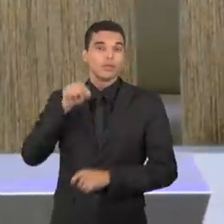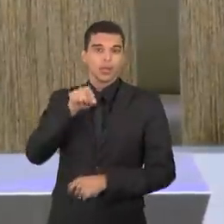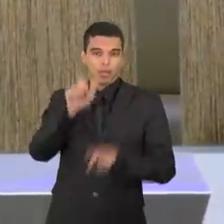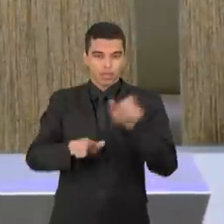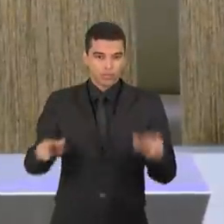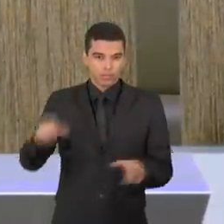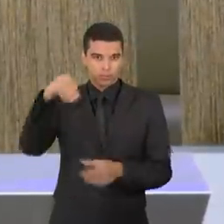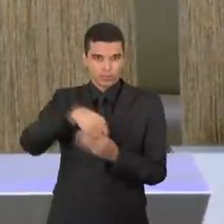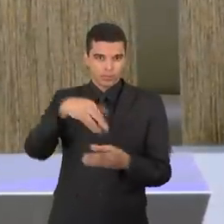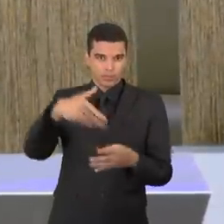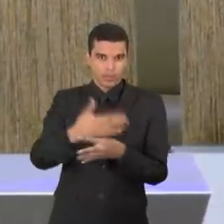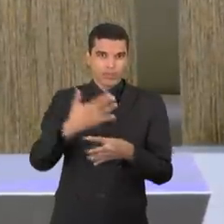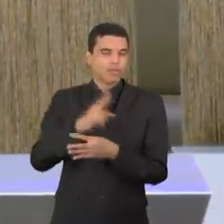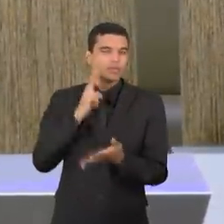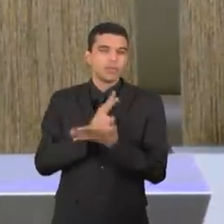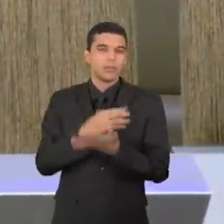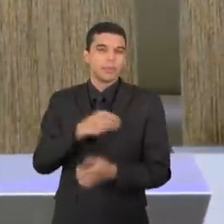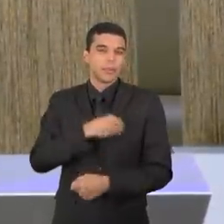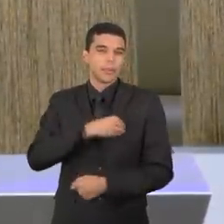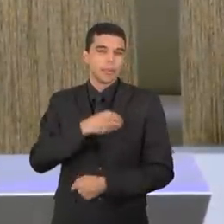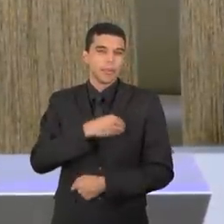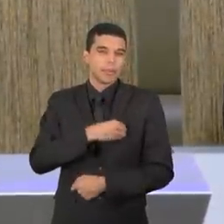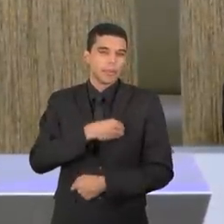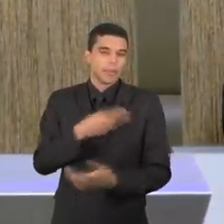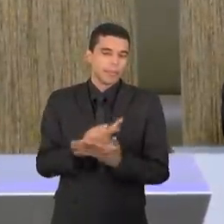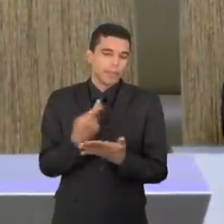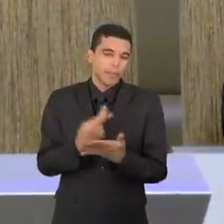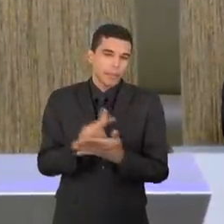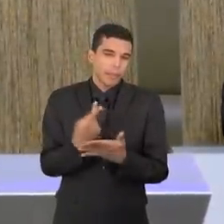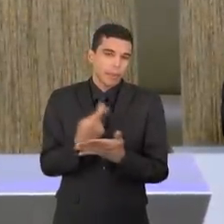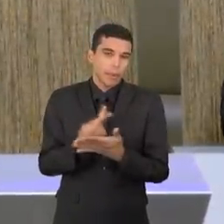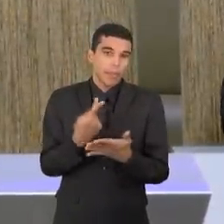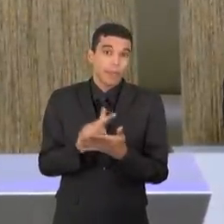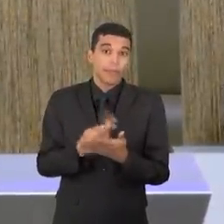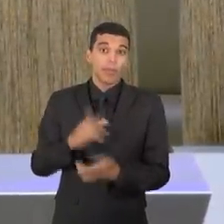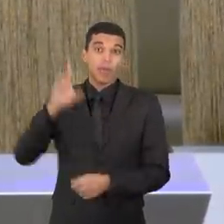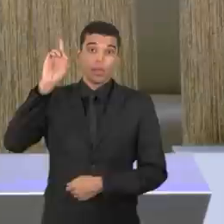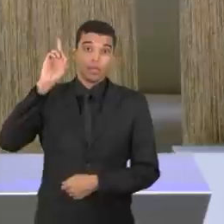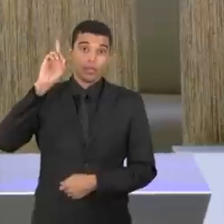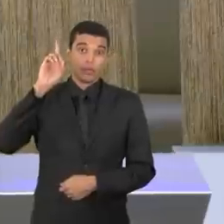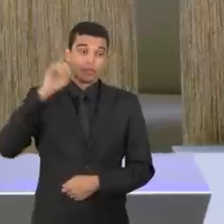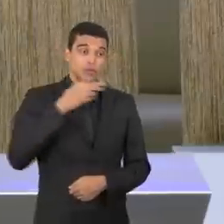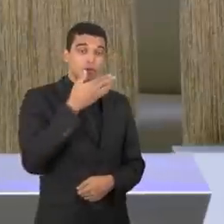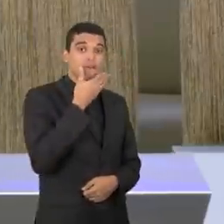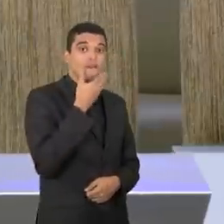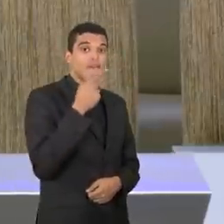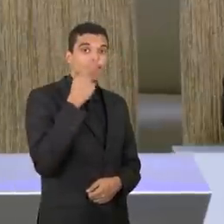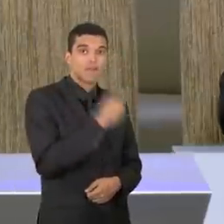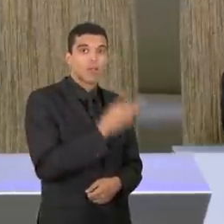eles. E a gente vê aqui no versículo 8, dizendo assim: